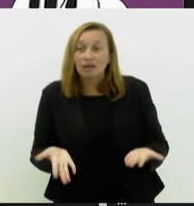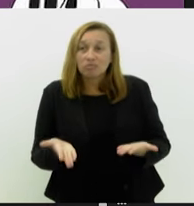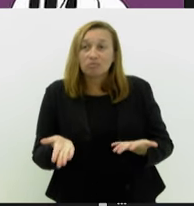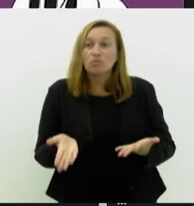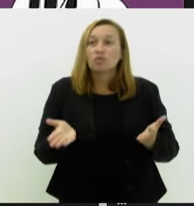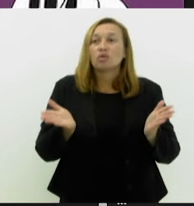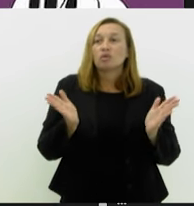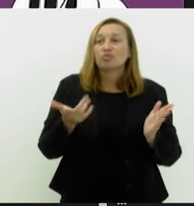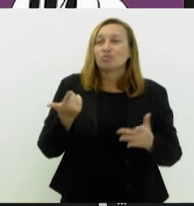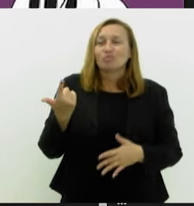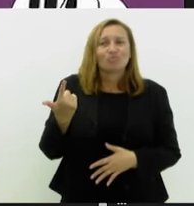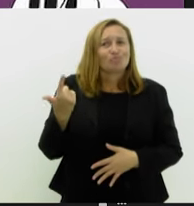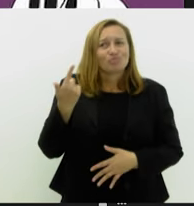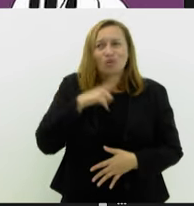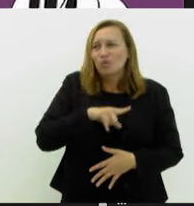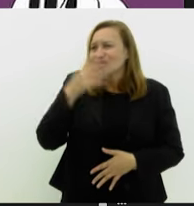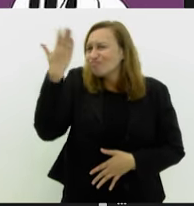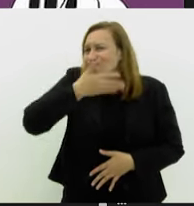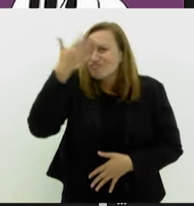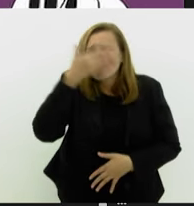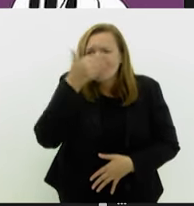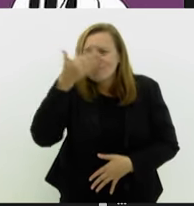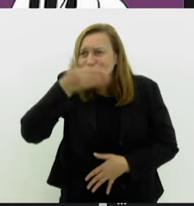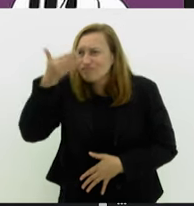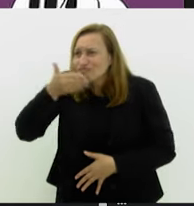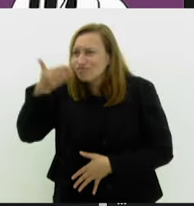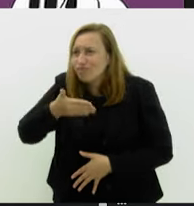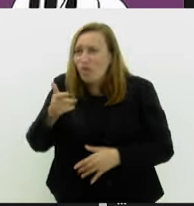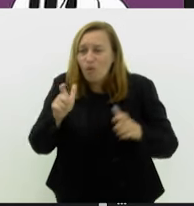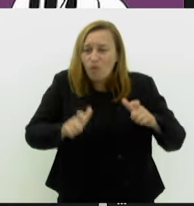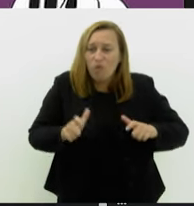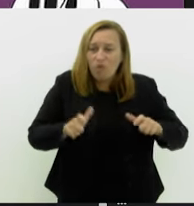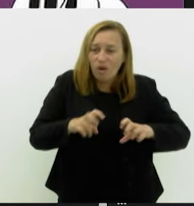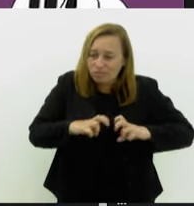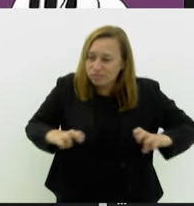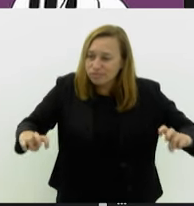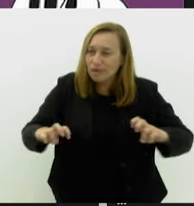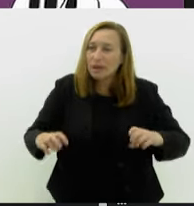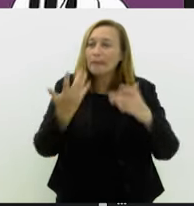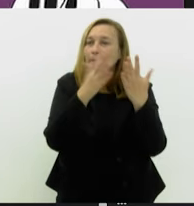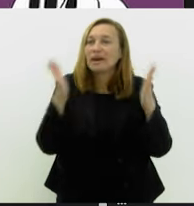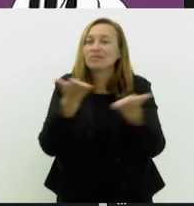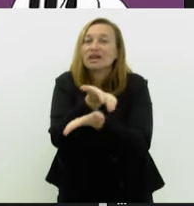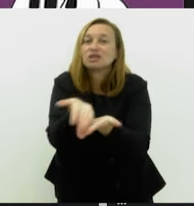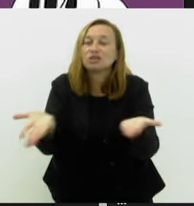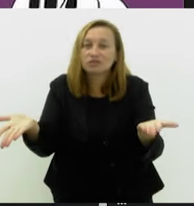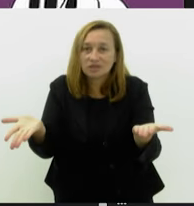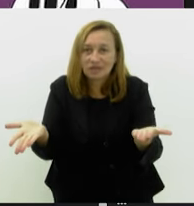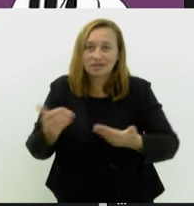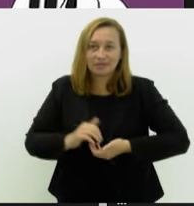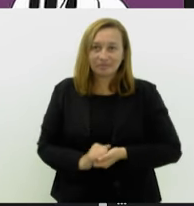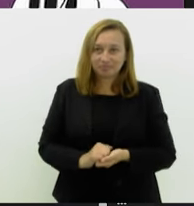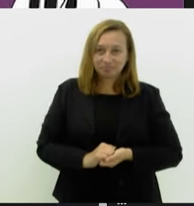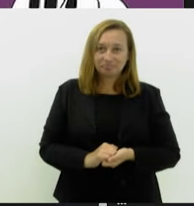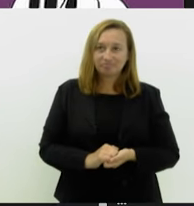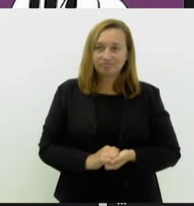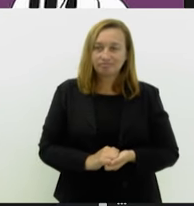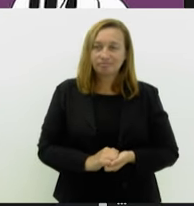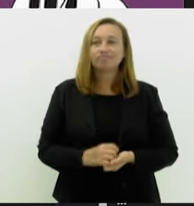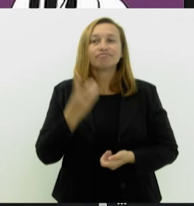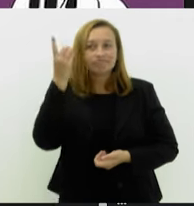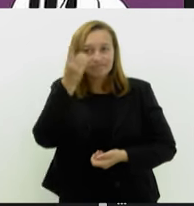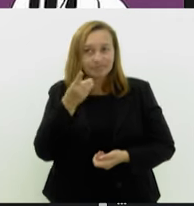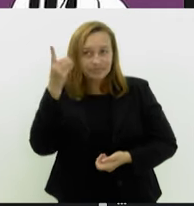tô mais conseguindo ver a o espaço aí da mesa mas vou cumprimentar todas as pessoas presentes eh na